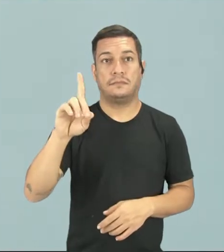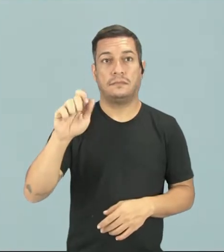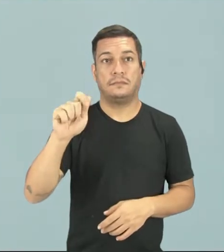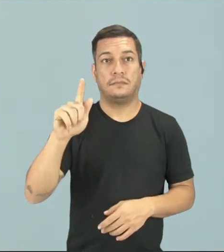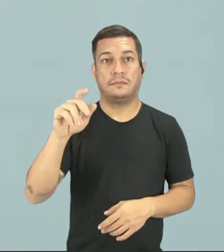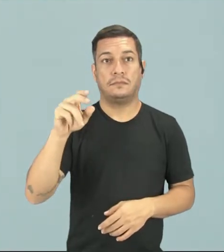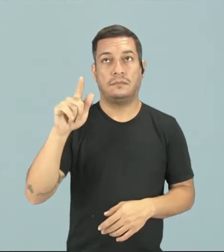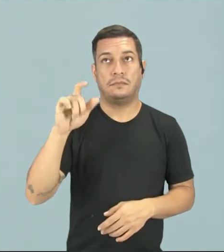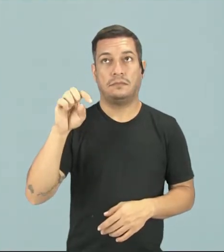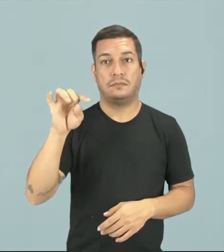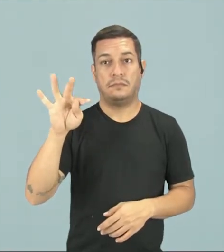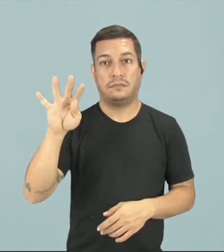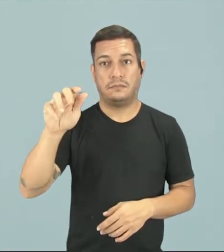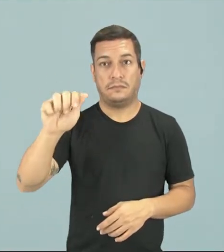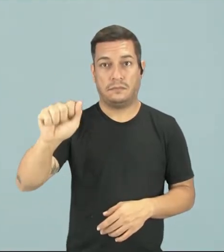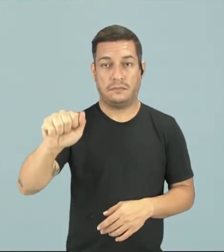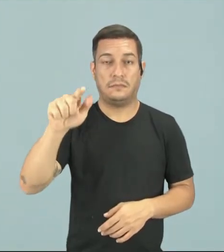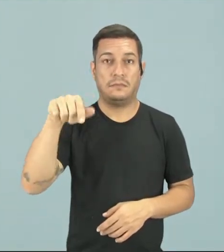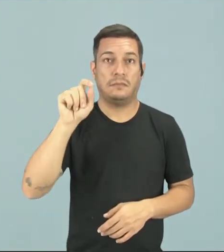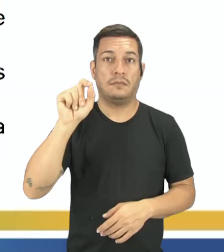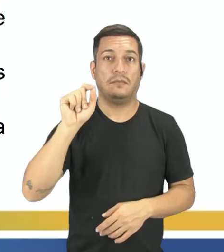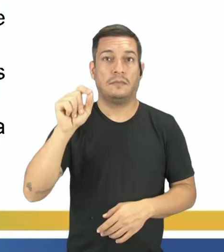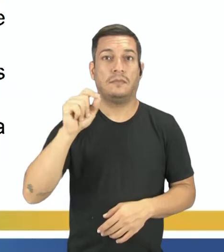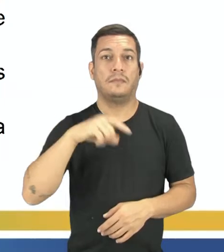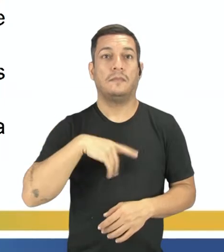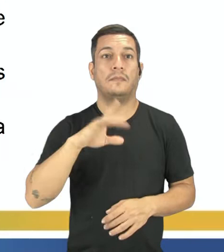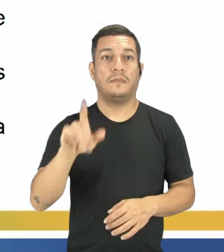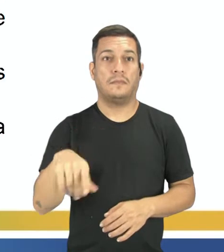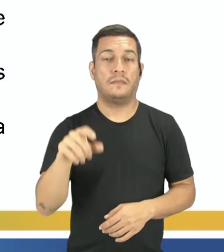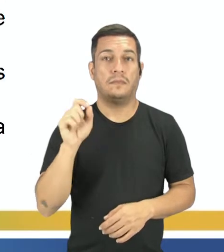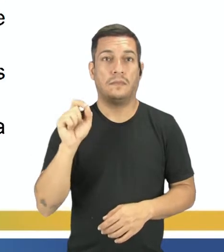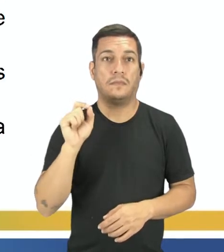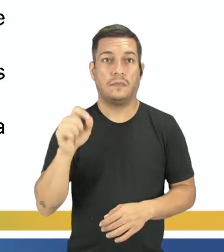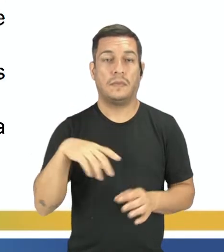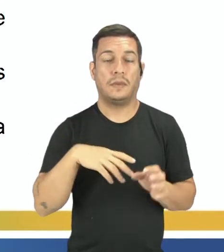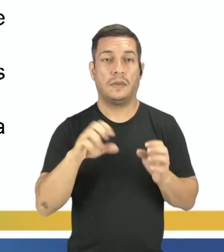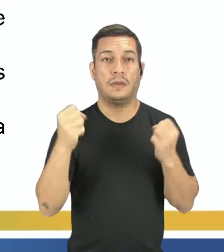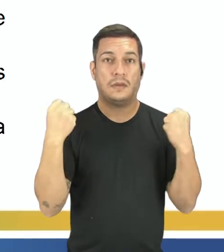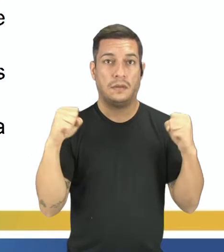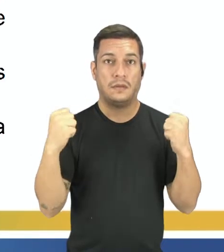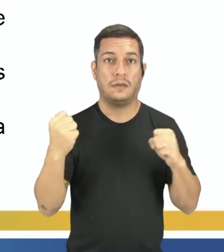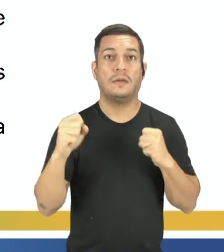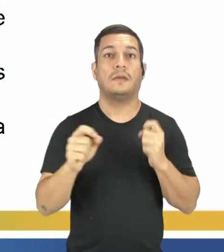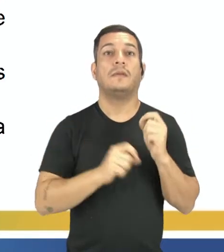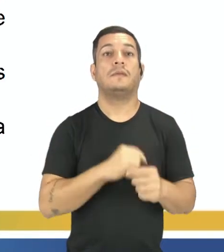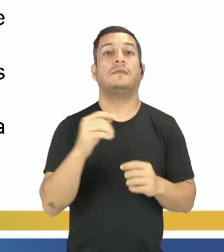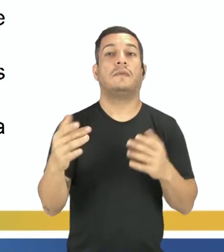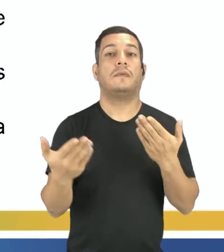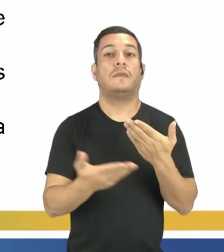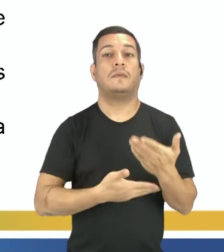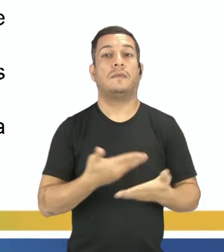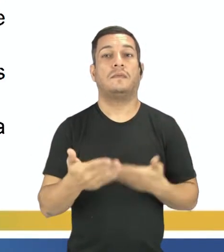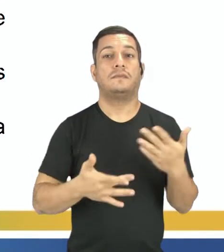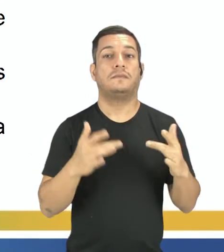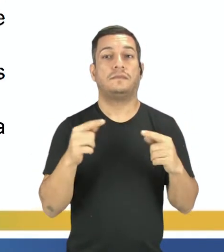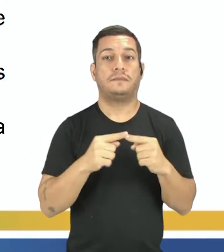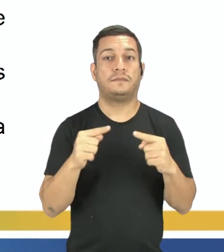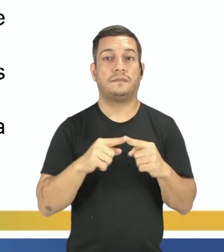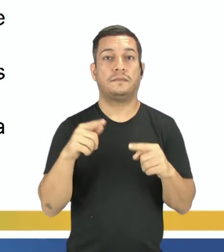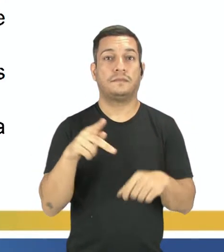a pedagogicista, é a total anexação da educação física nos meios